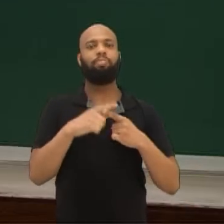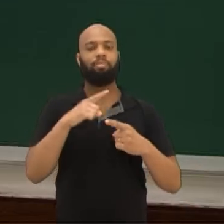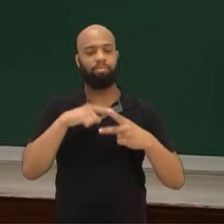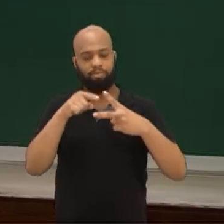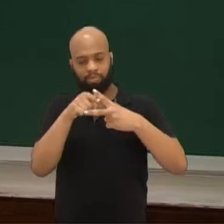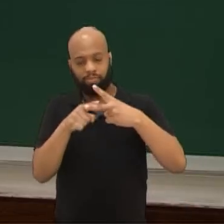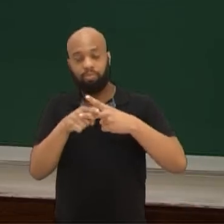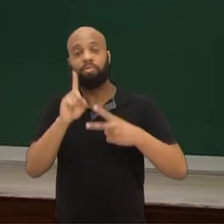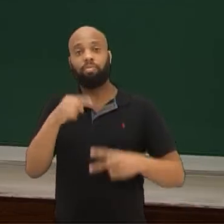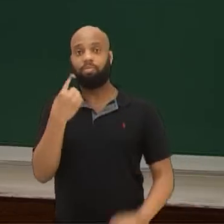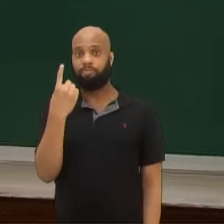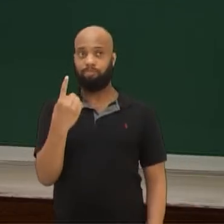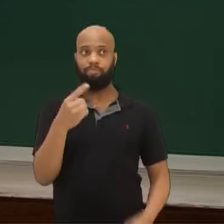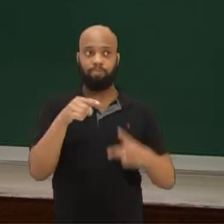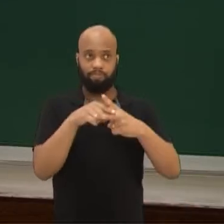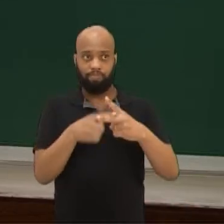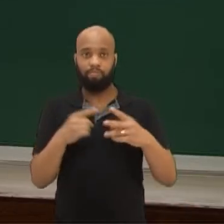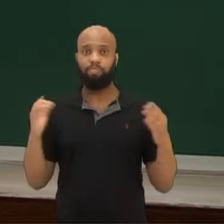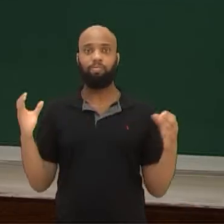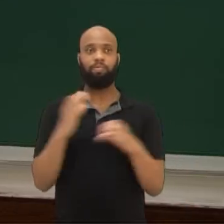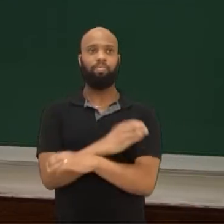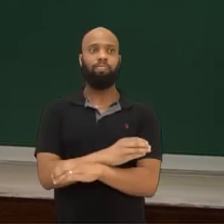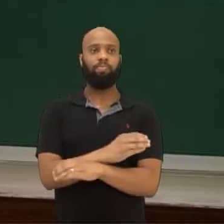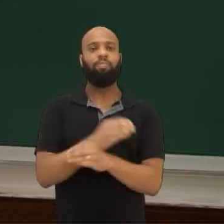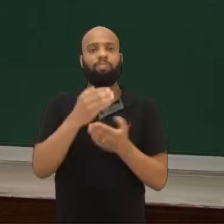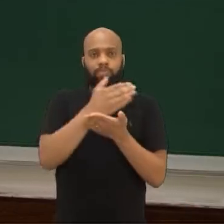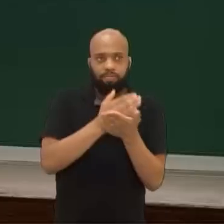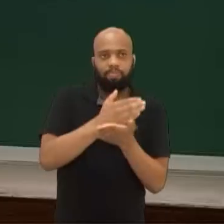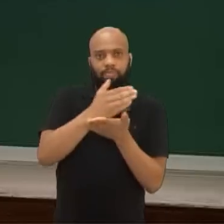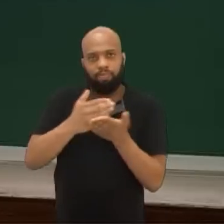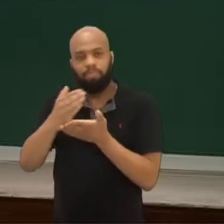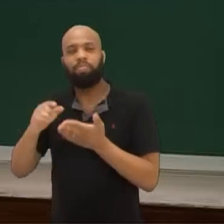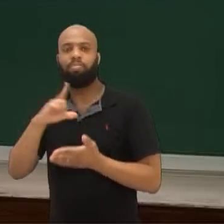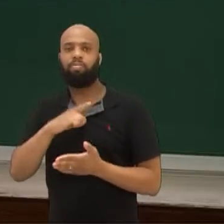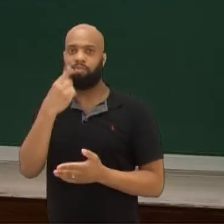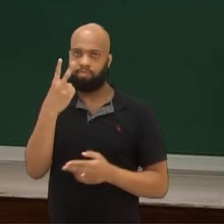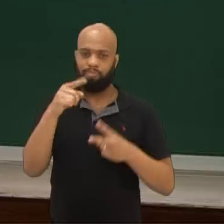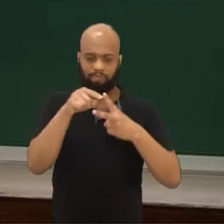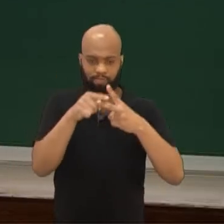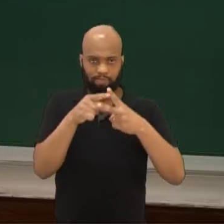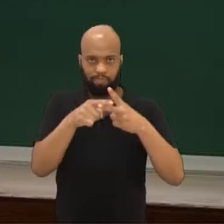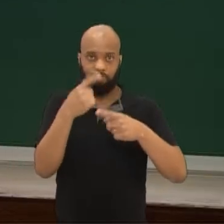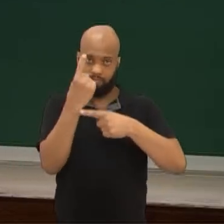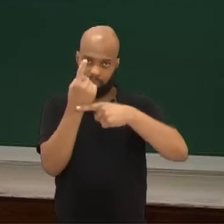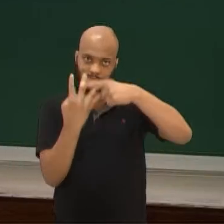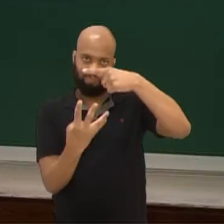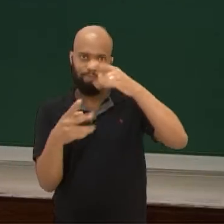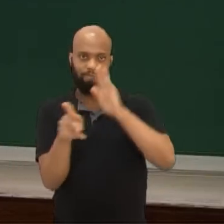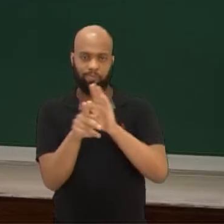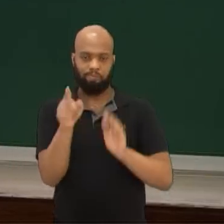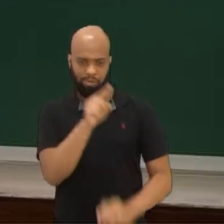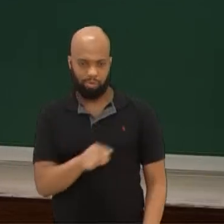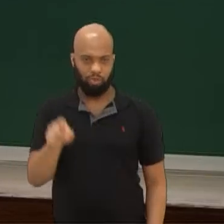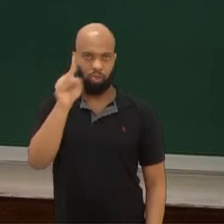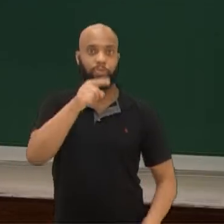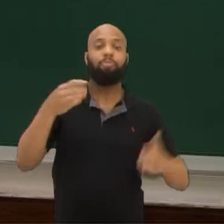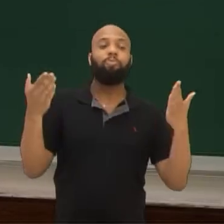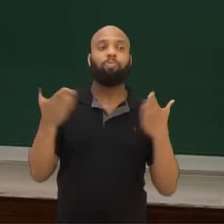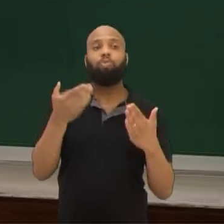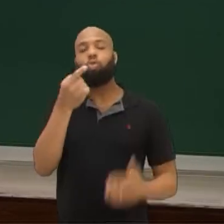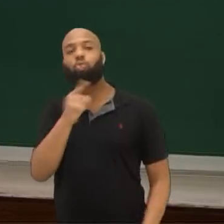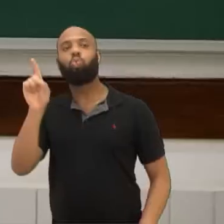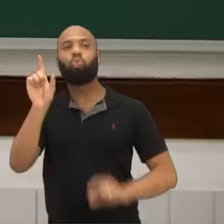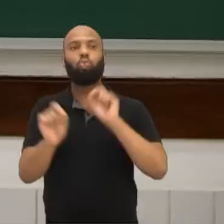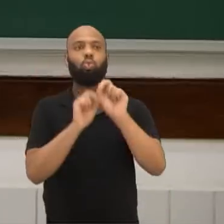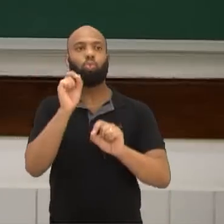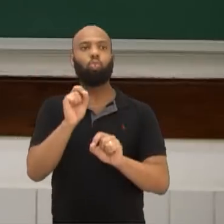ângulo inteiro e metade da metade eu vou ter dois ângulos de 1/4 da volta, certo? Agora a nossa última representação